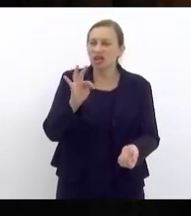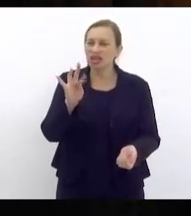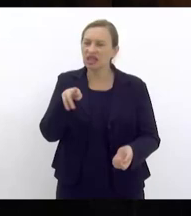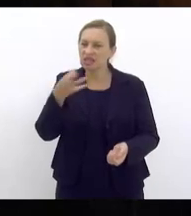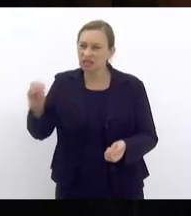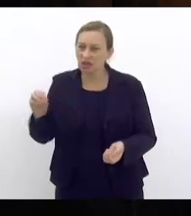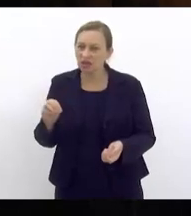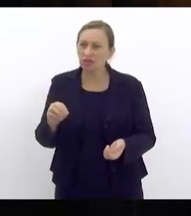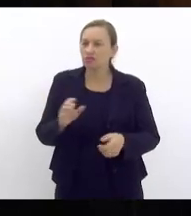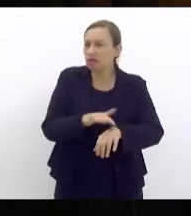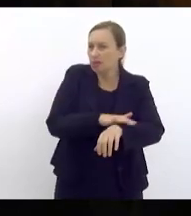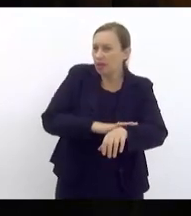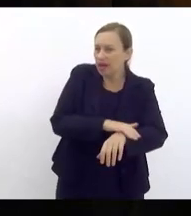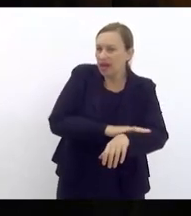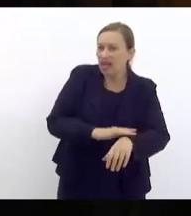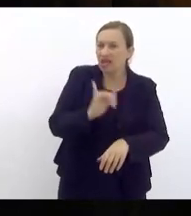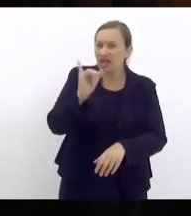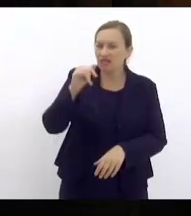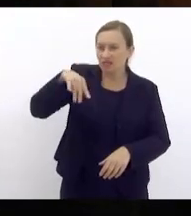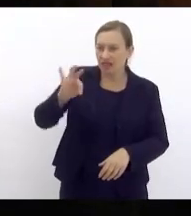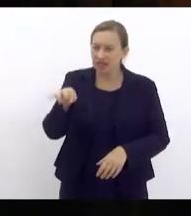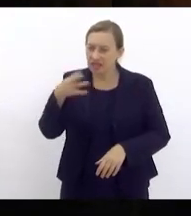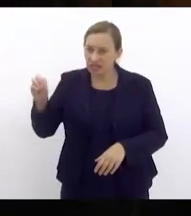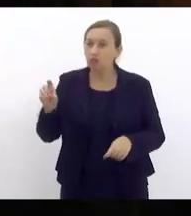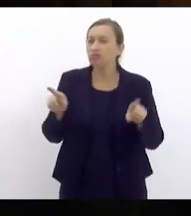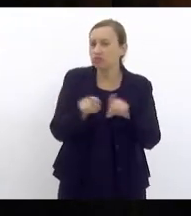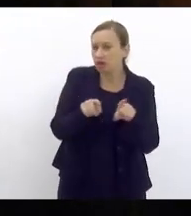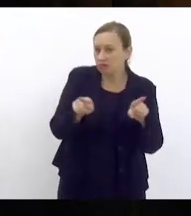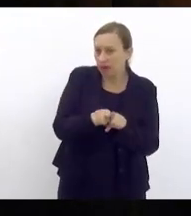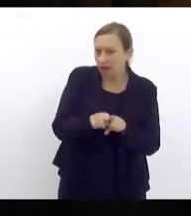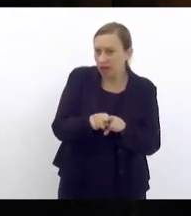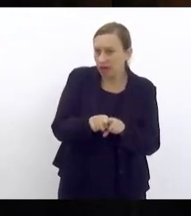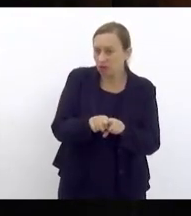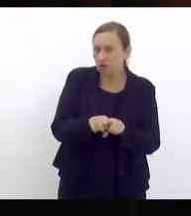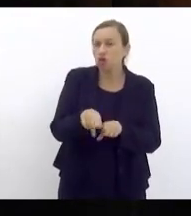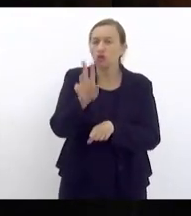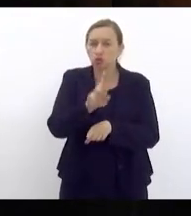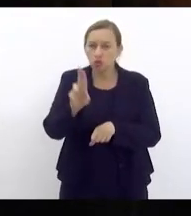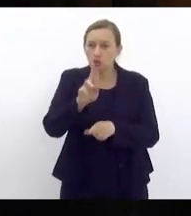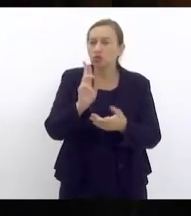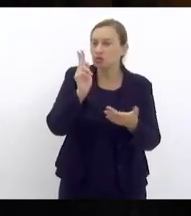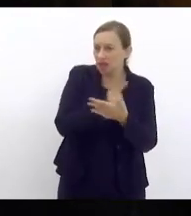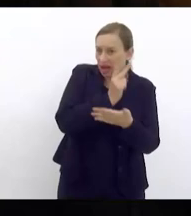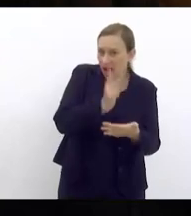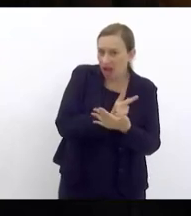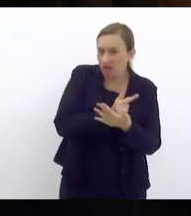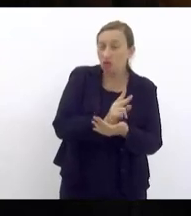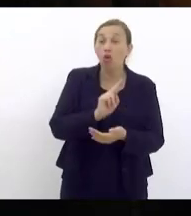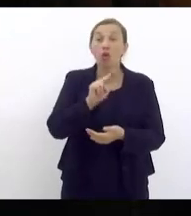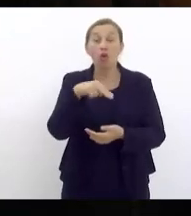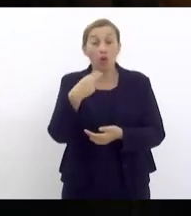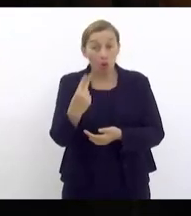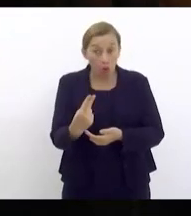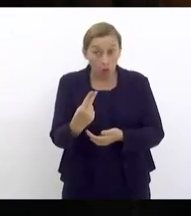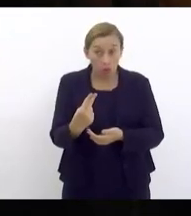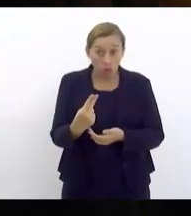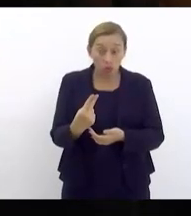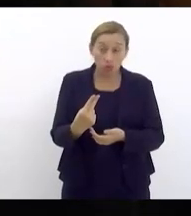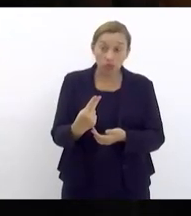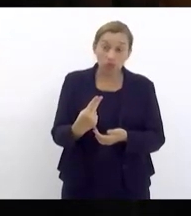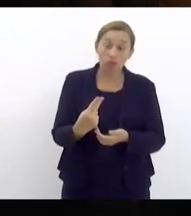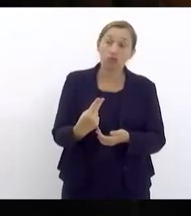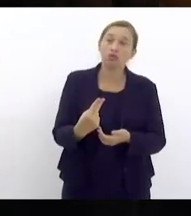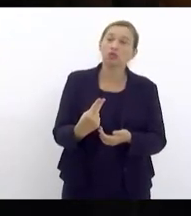mucosas infecções também muito provenientes do uso incorreto do Russo improvisado